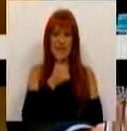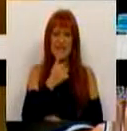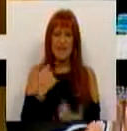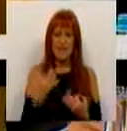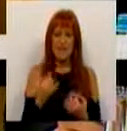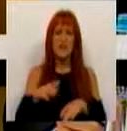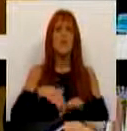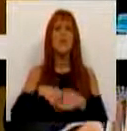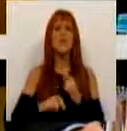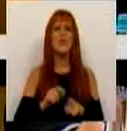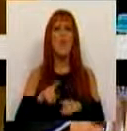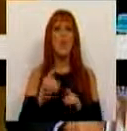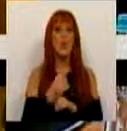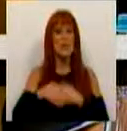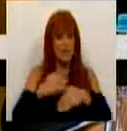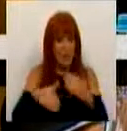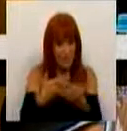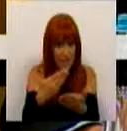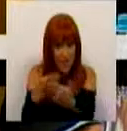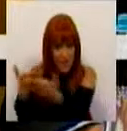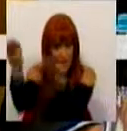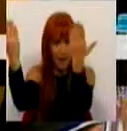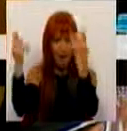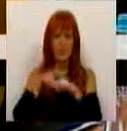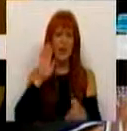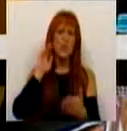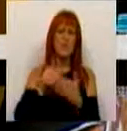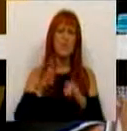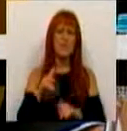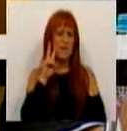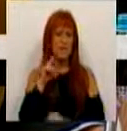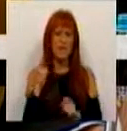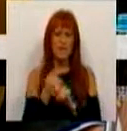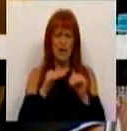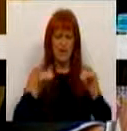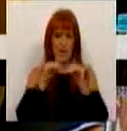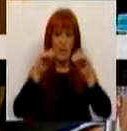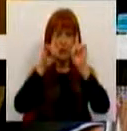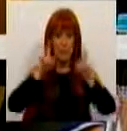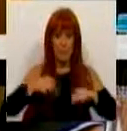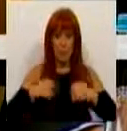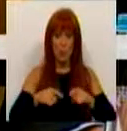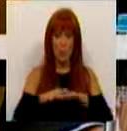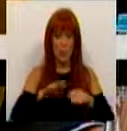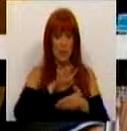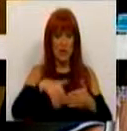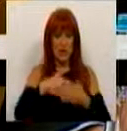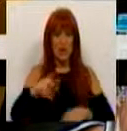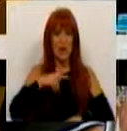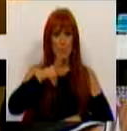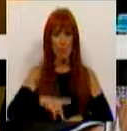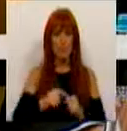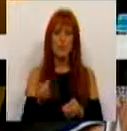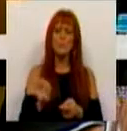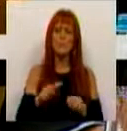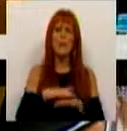decisiva para fazer as coisas acontecer. A solução tem que ser encarada a vários níveis, começando pela própria escala nacional